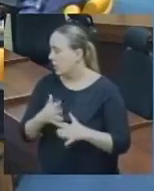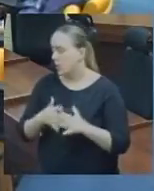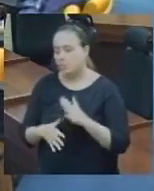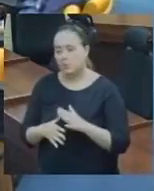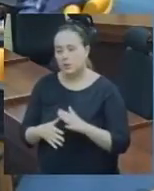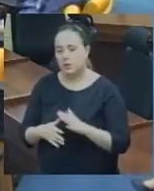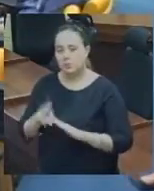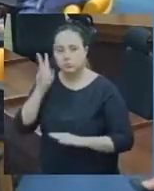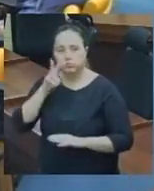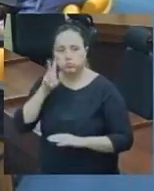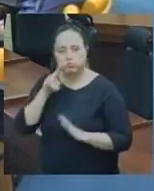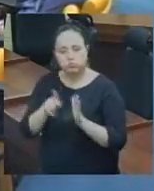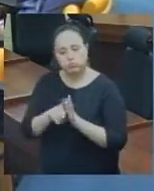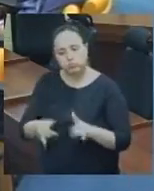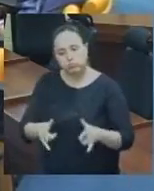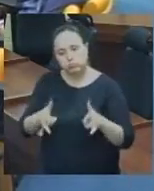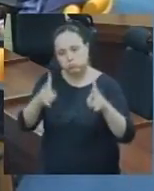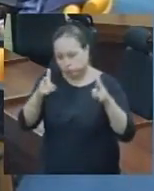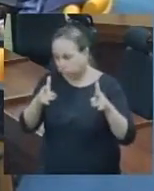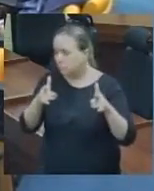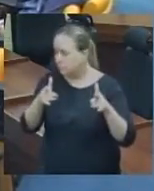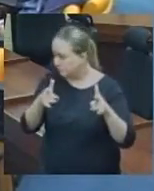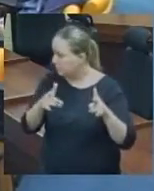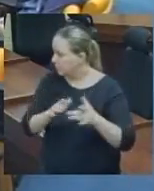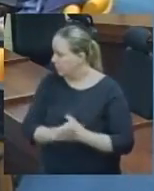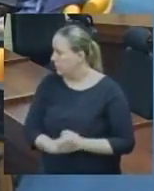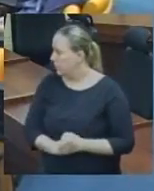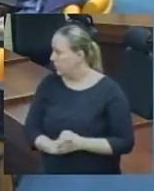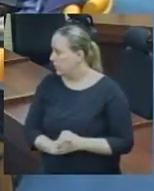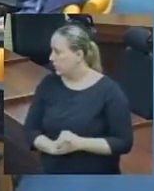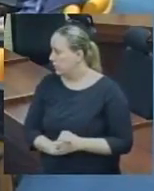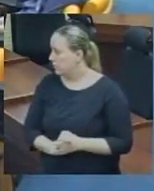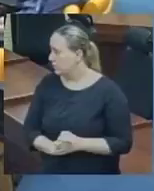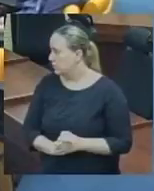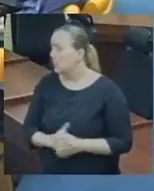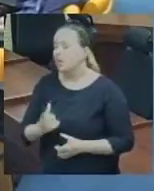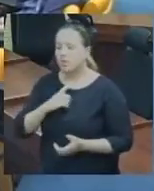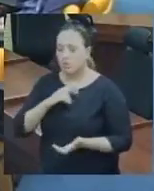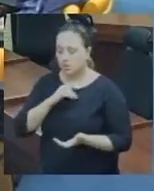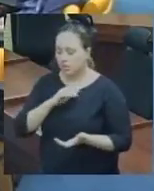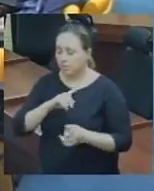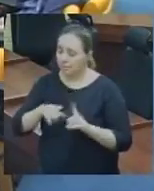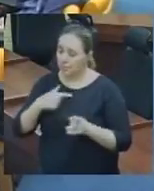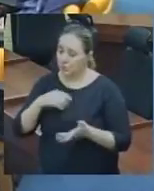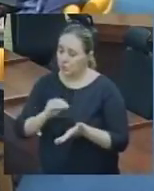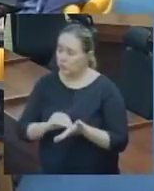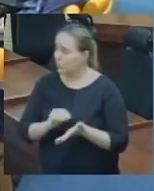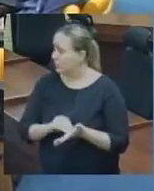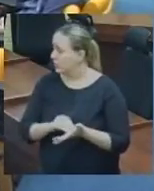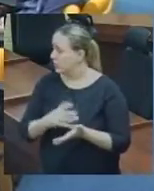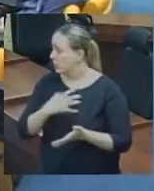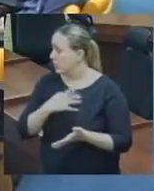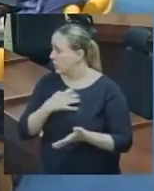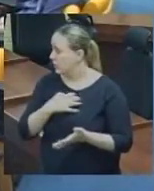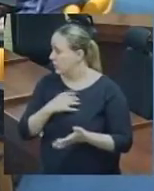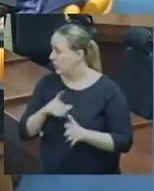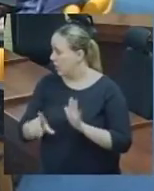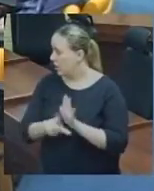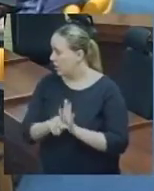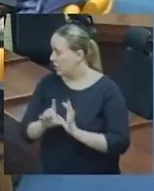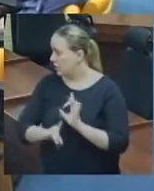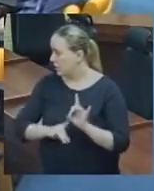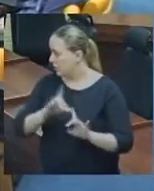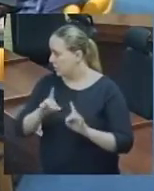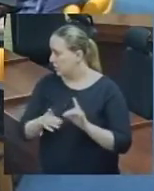prédio e existem várias outras para a gente falta de uma de uma lei específica que